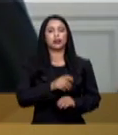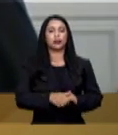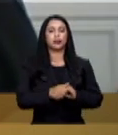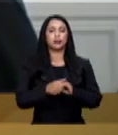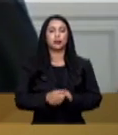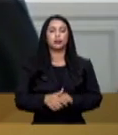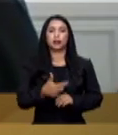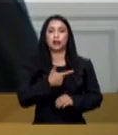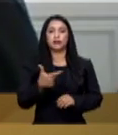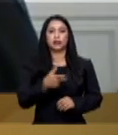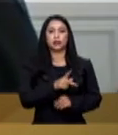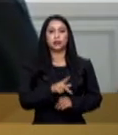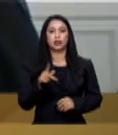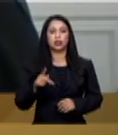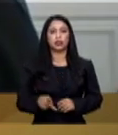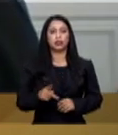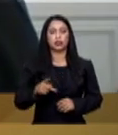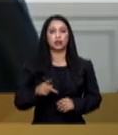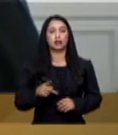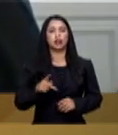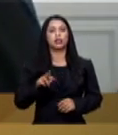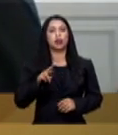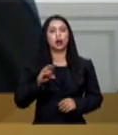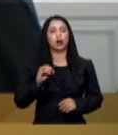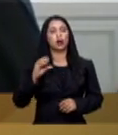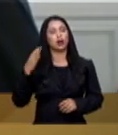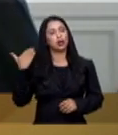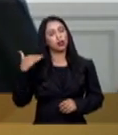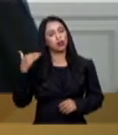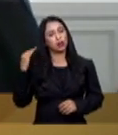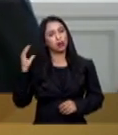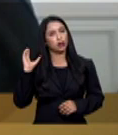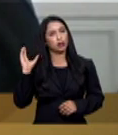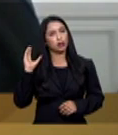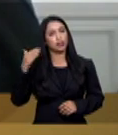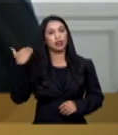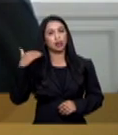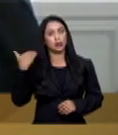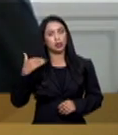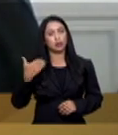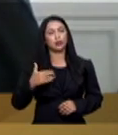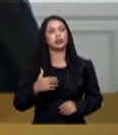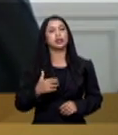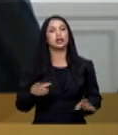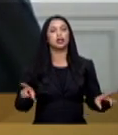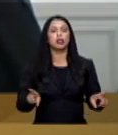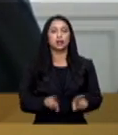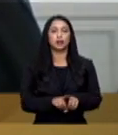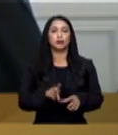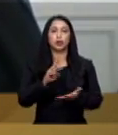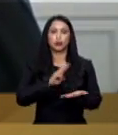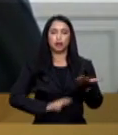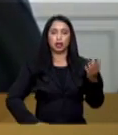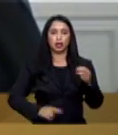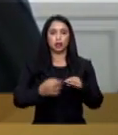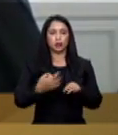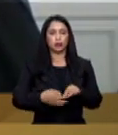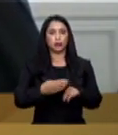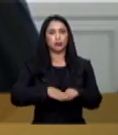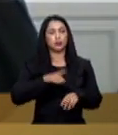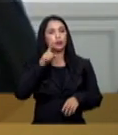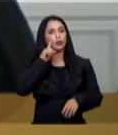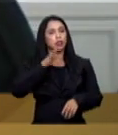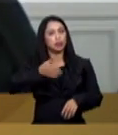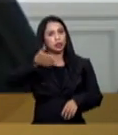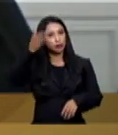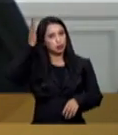nossa vice-presidente, ministra Rosa Weber, ministra Carmen Lúcia. Cumprimento o nosso decano e relator da presente ação direta